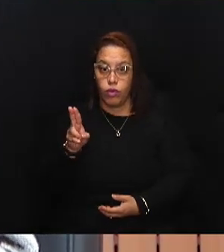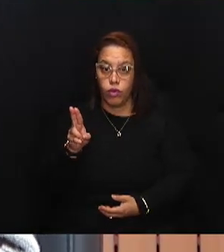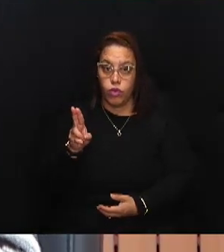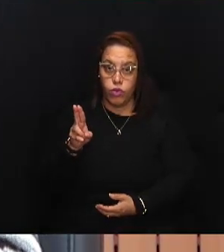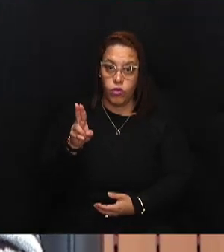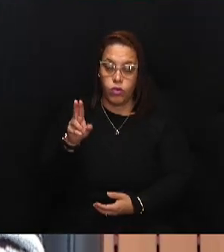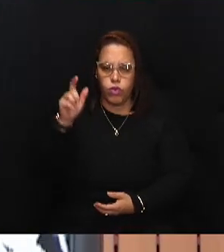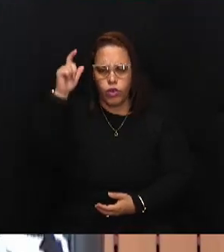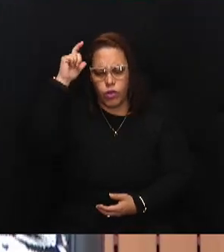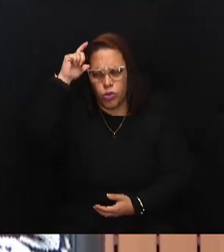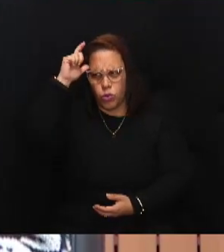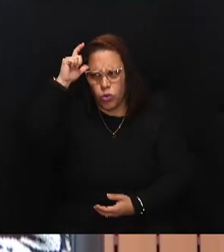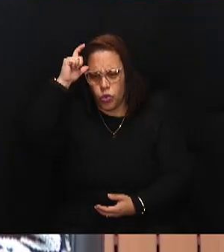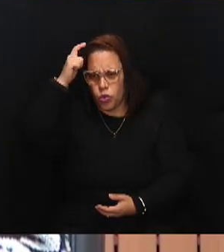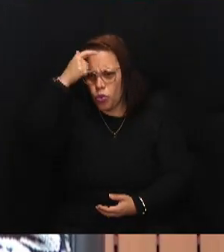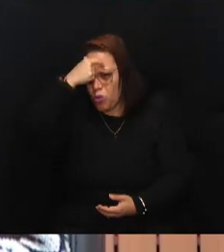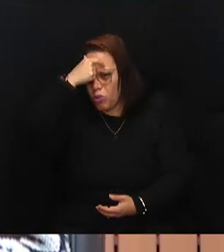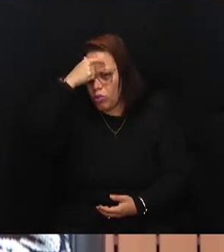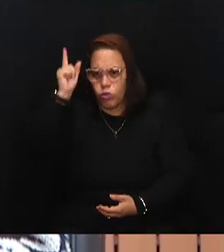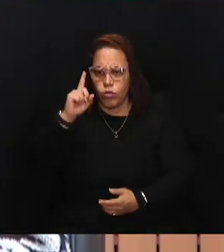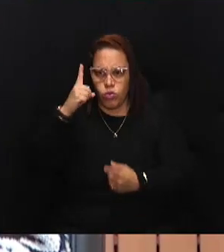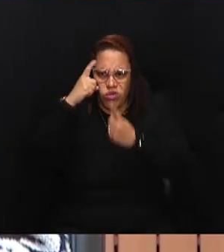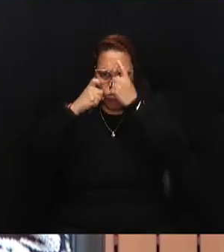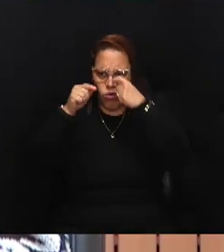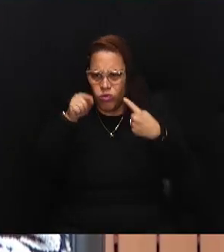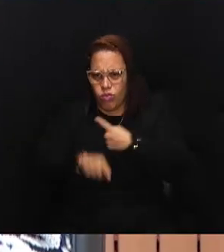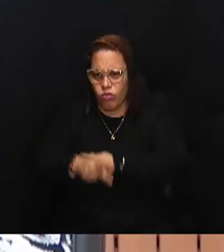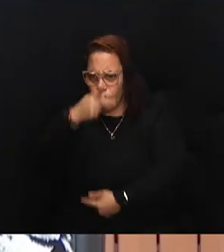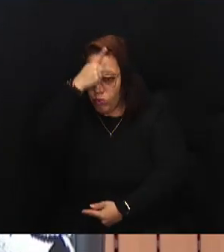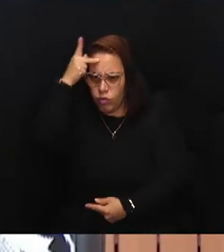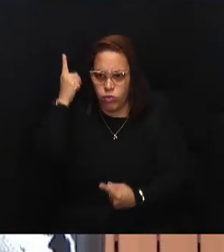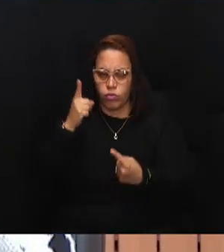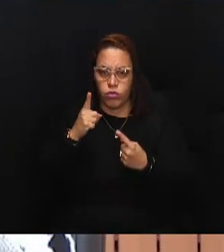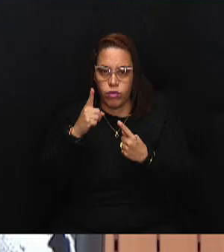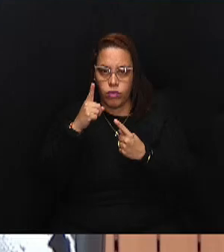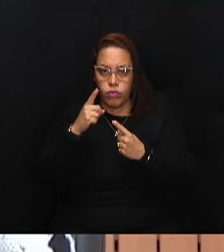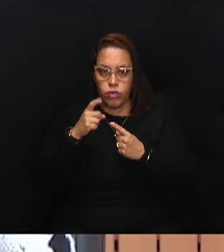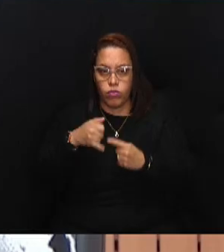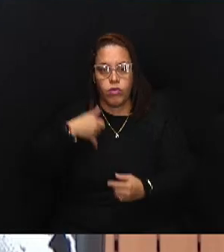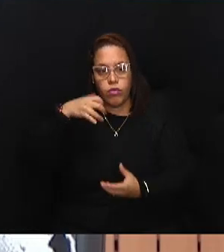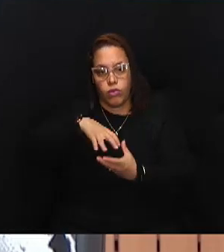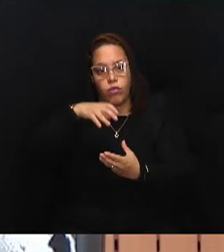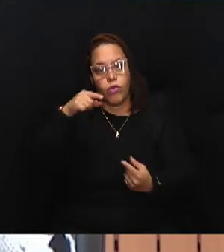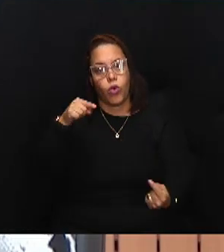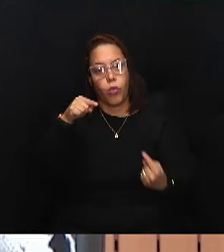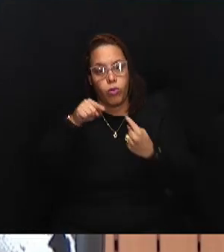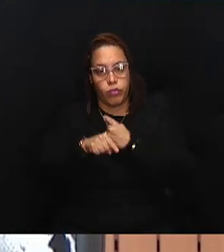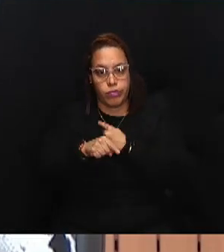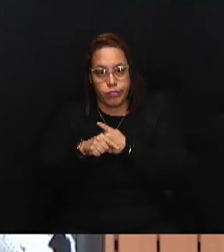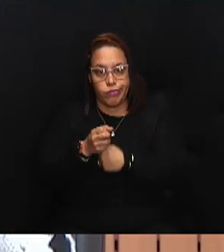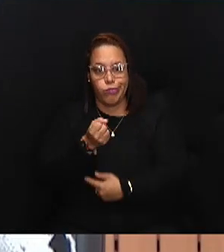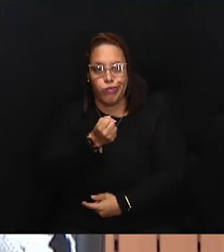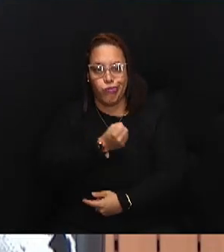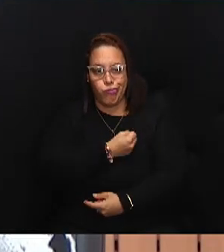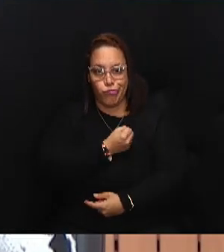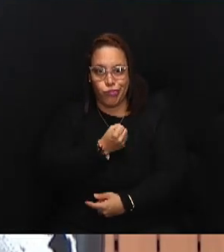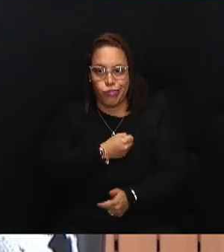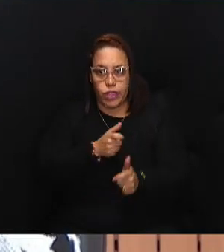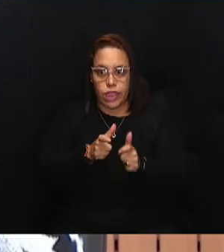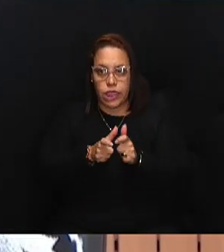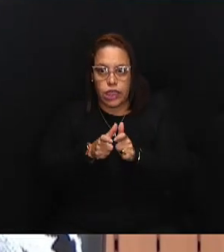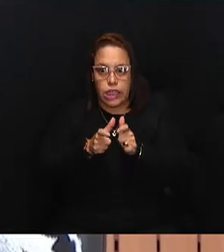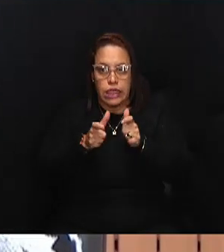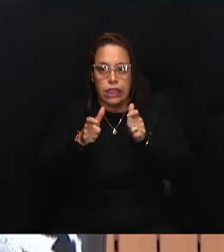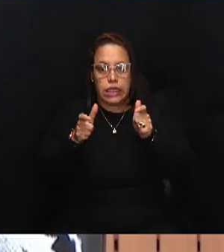de conscientização à violência contra a pessoa idosa, mas também de combate. Os números vêm mostrando um grande